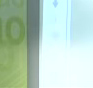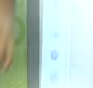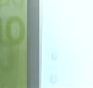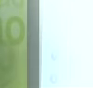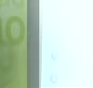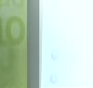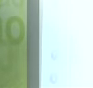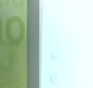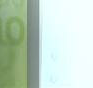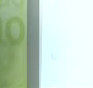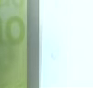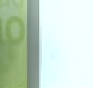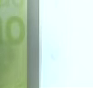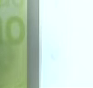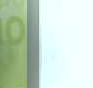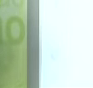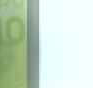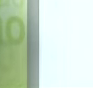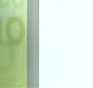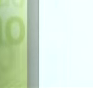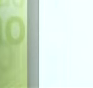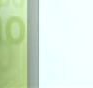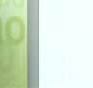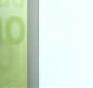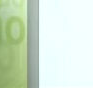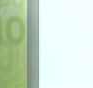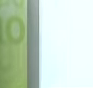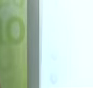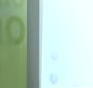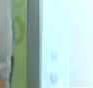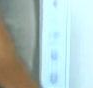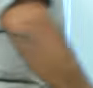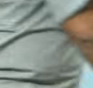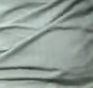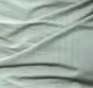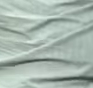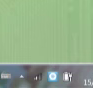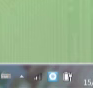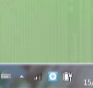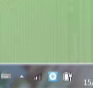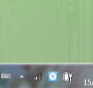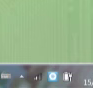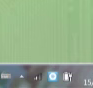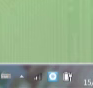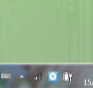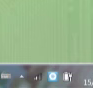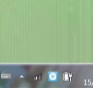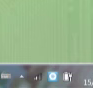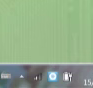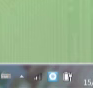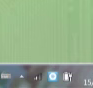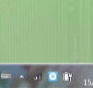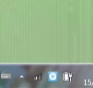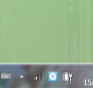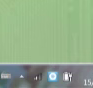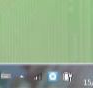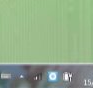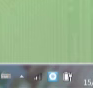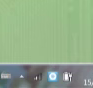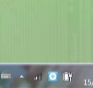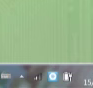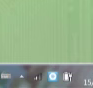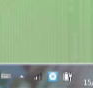volta. E esse sentido, gente, começam muito antes mesmo de nascermos. Olha aqui. Antes mesmo